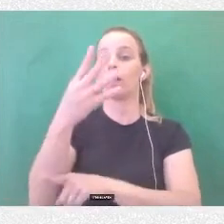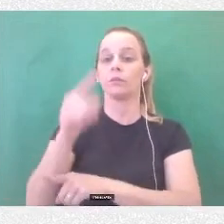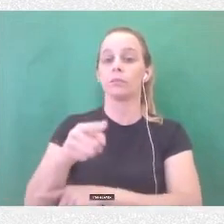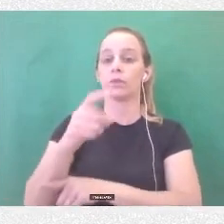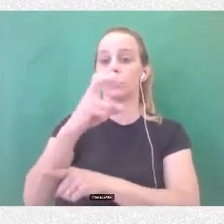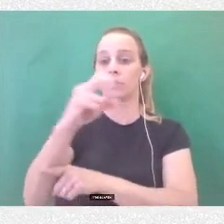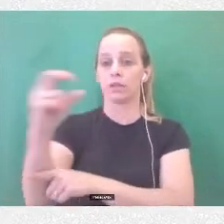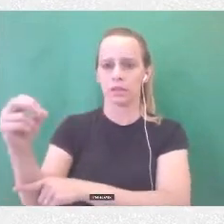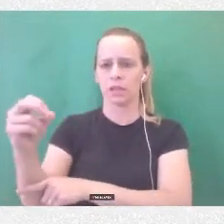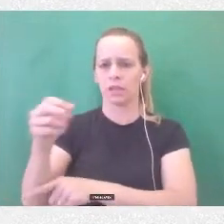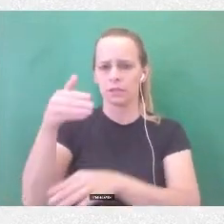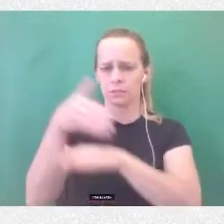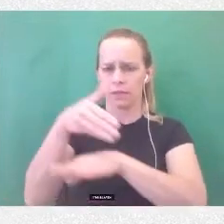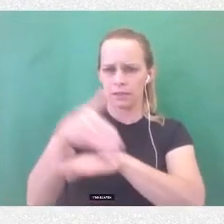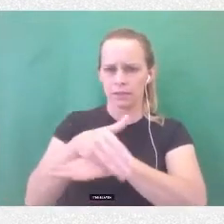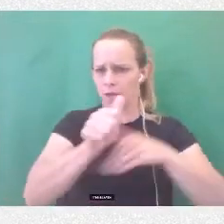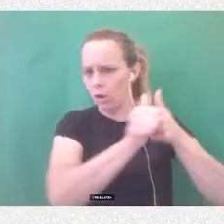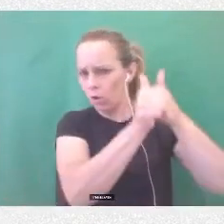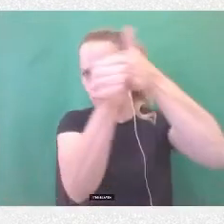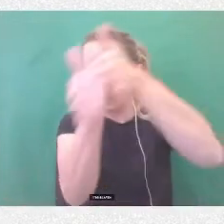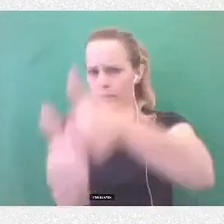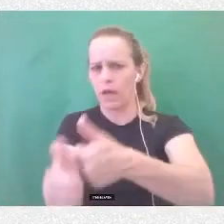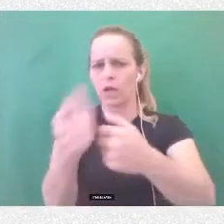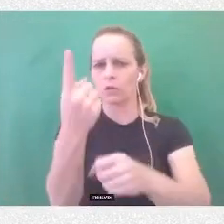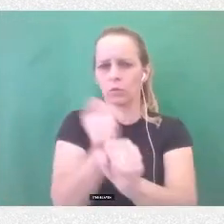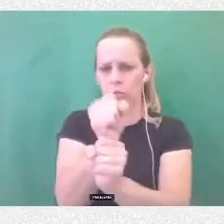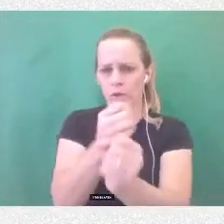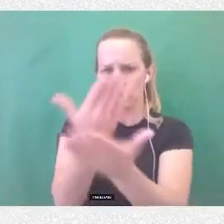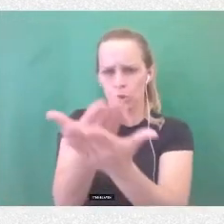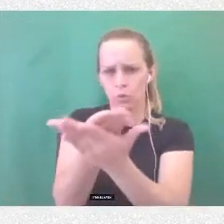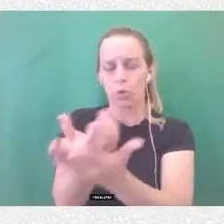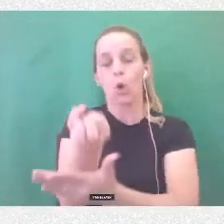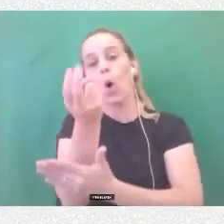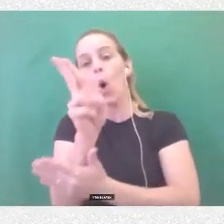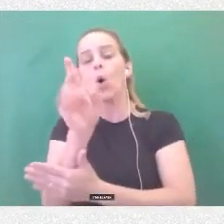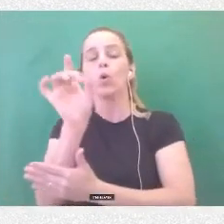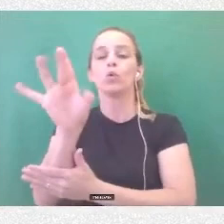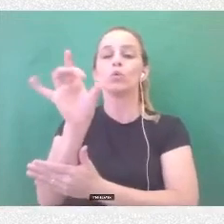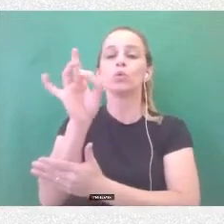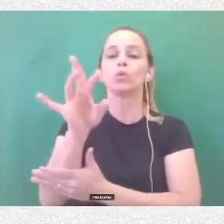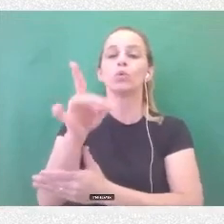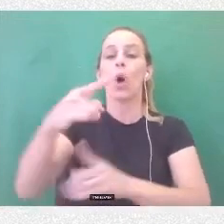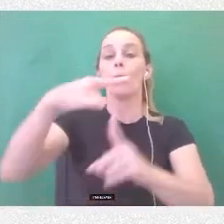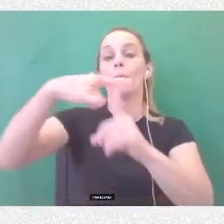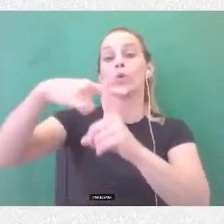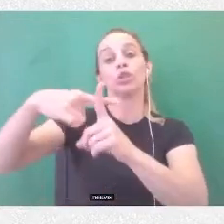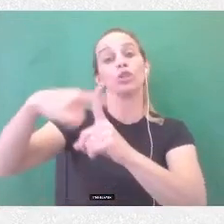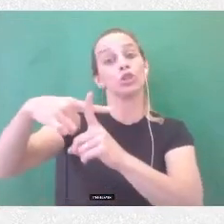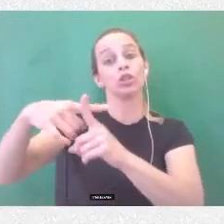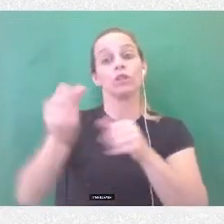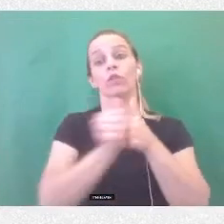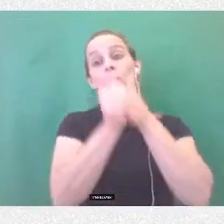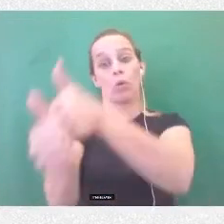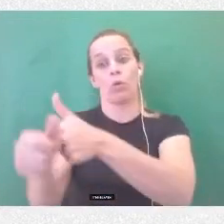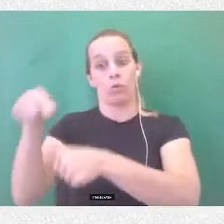serão acompanhados durante todo o ano de estudo ou somente aqueles que terão exames positivos à COVID-19 terão acompanhamento?